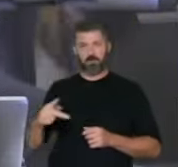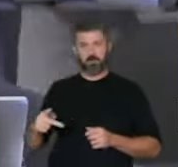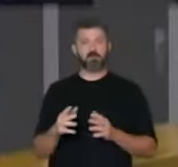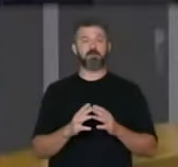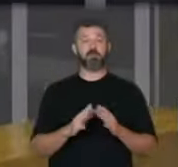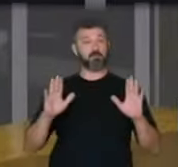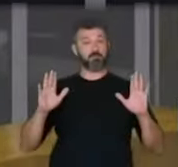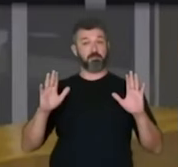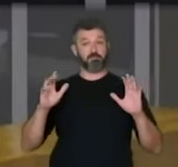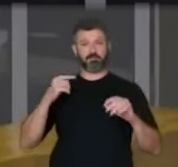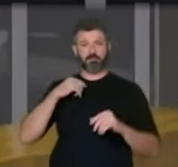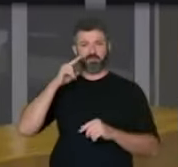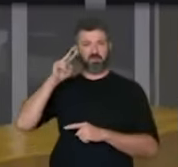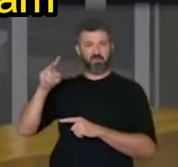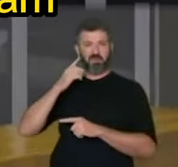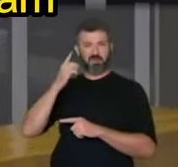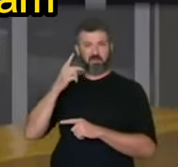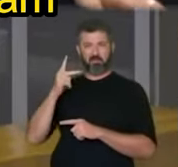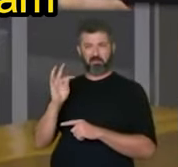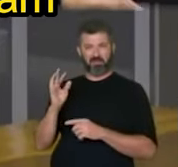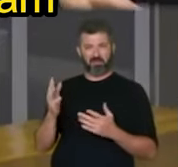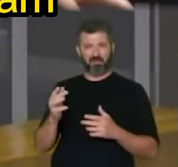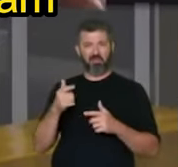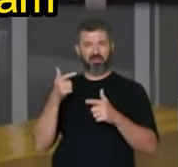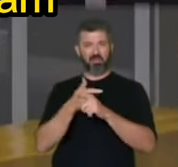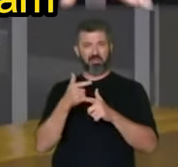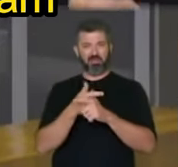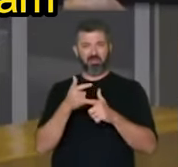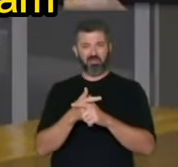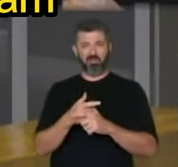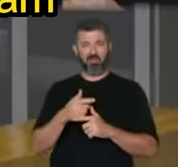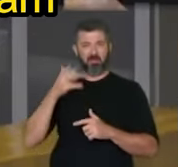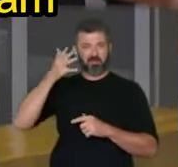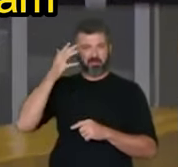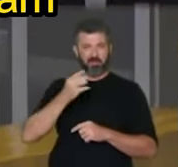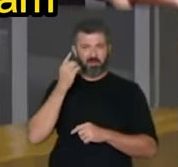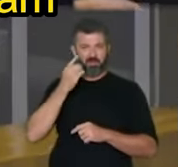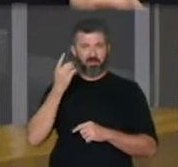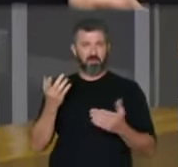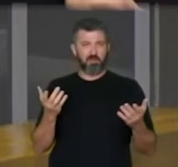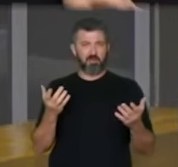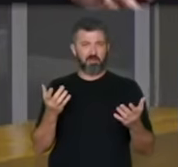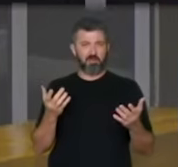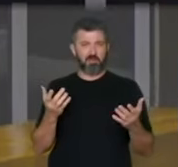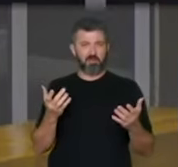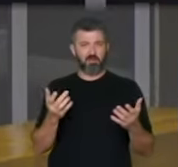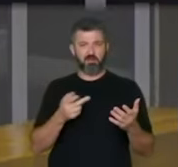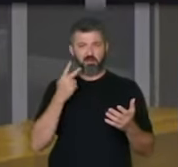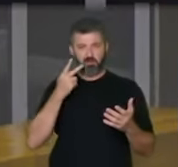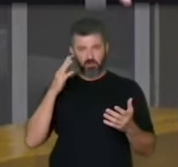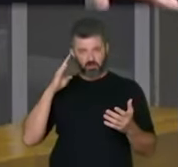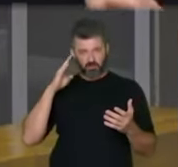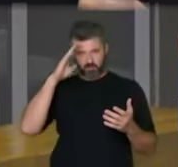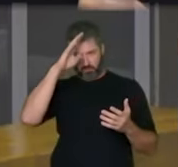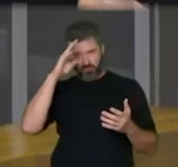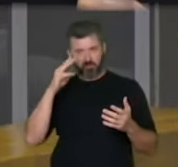eu ouvi aqui um deputado do PT criticando a fala de deputados que disseram que o presidente Bolsonaro